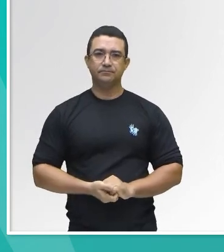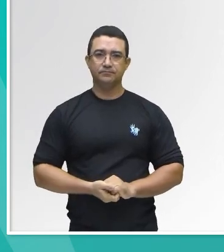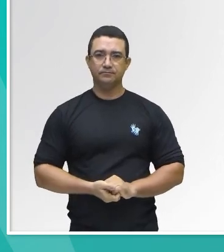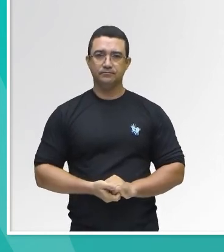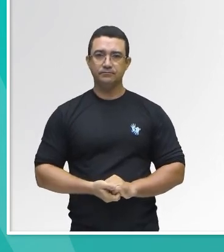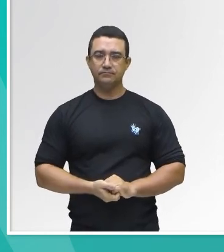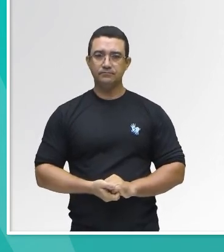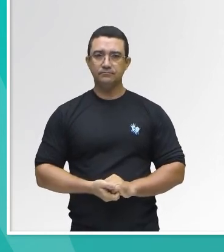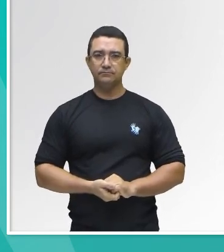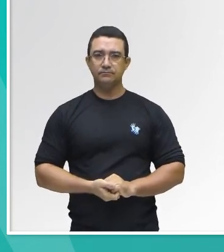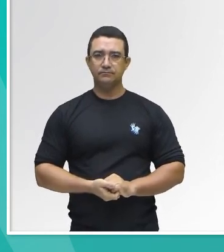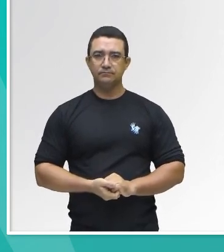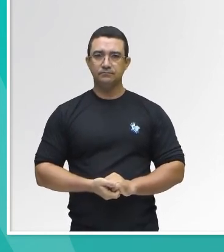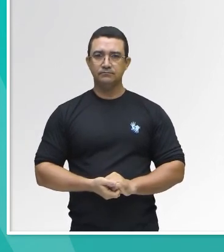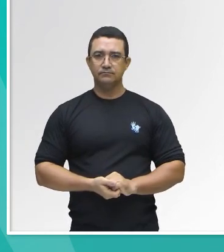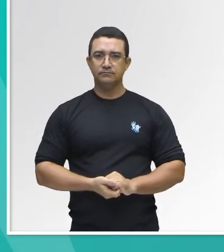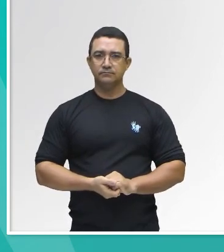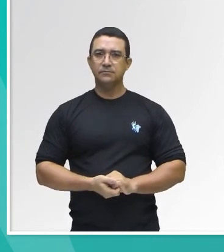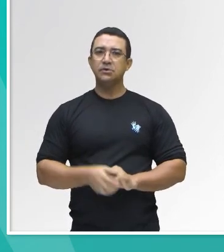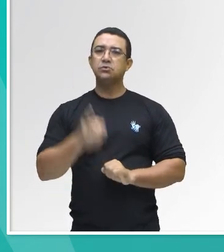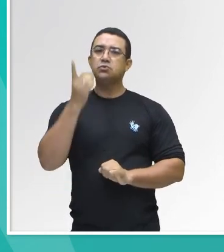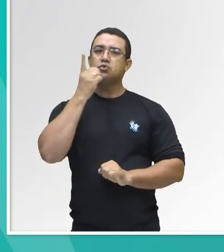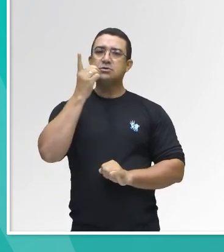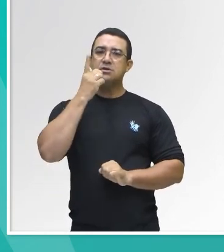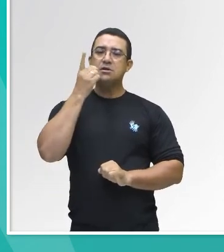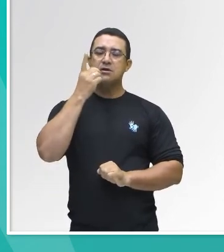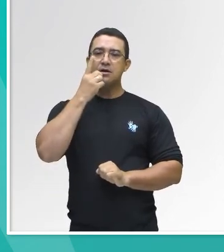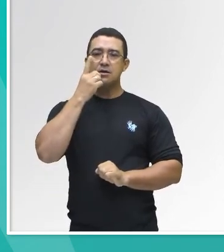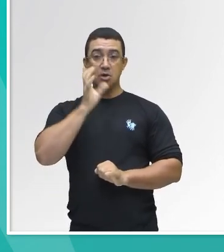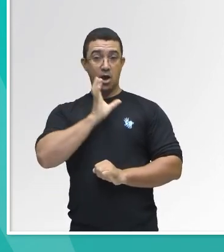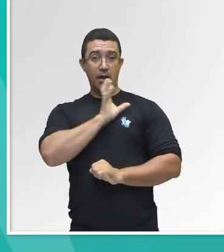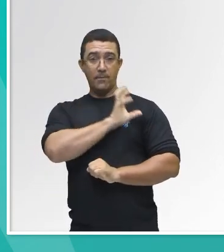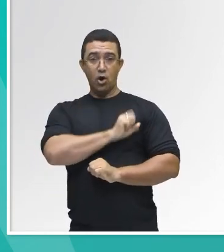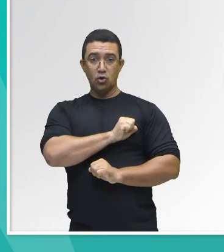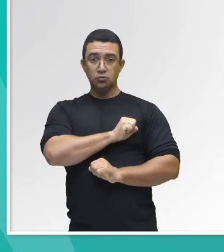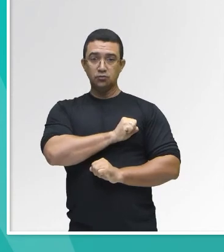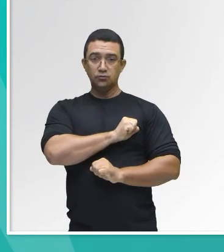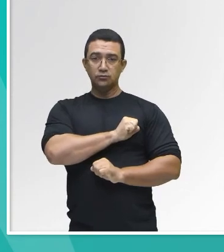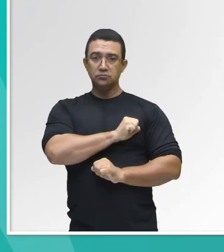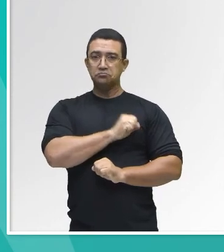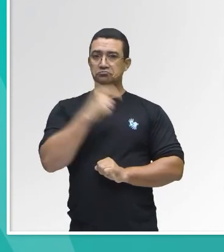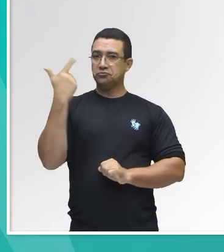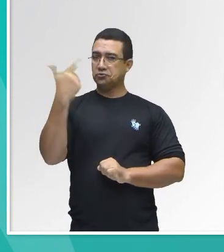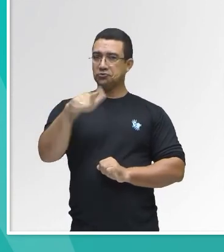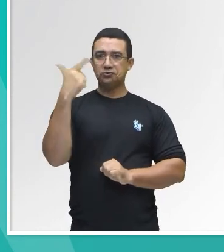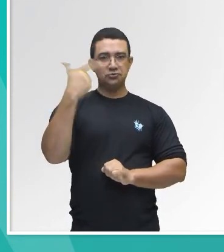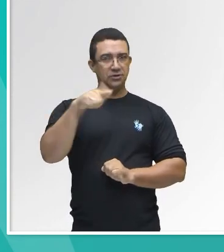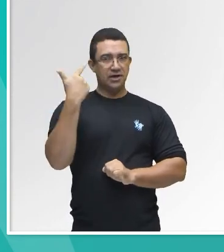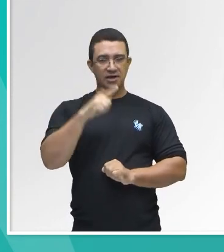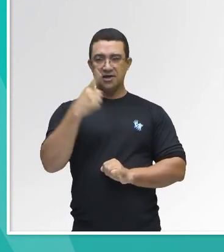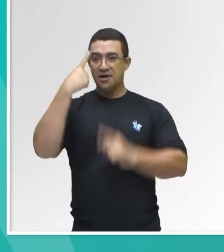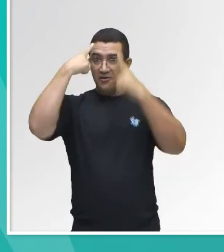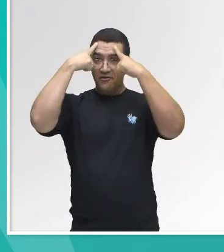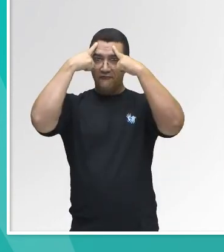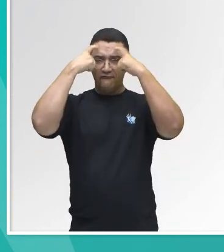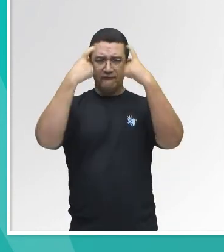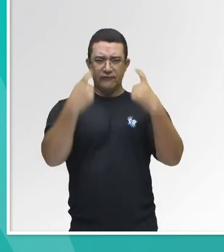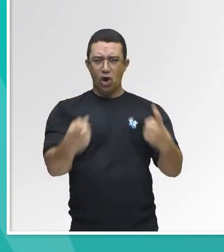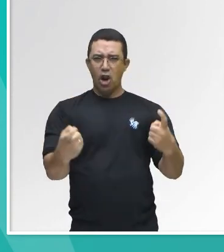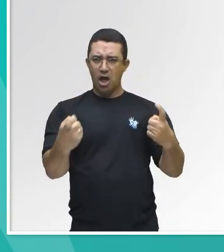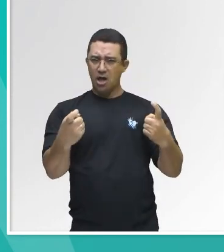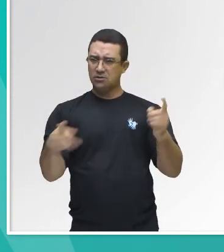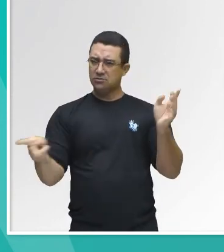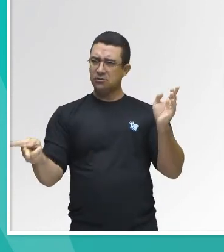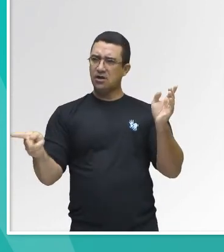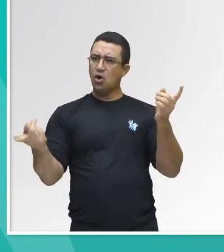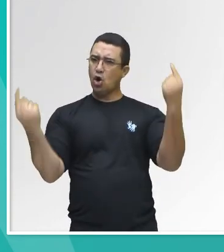Ele coloca aqui: en el día del amor, no a la violência contra la mujer. Então, a gente já está